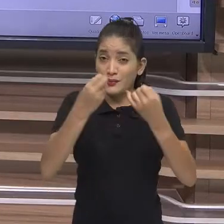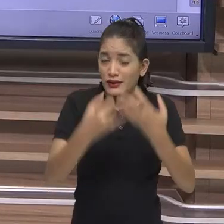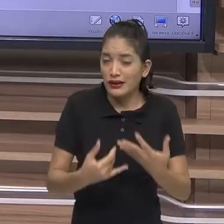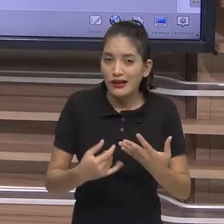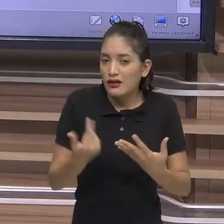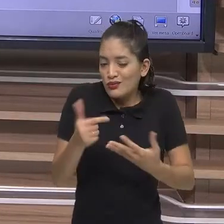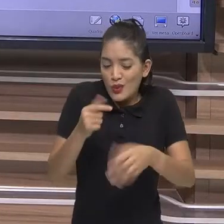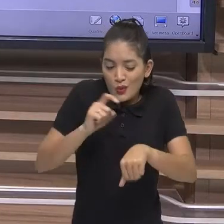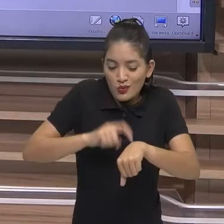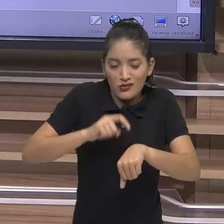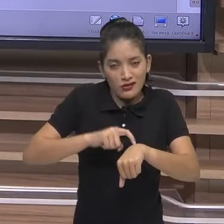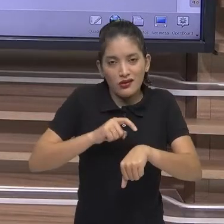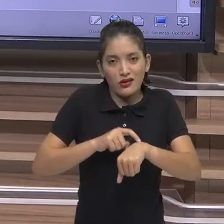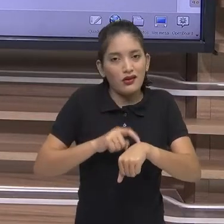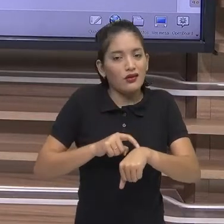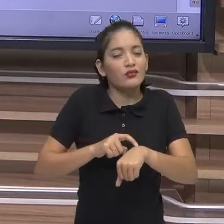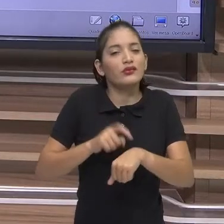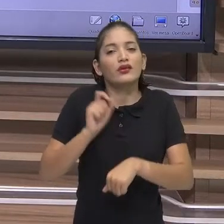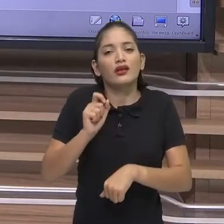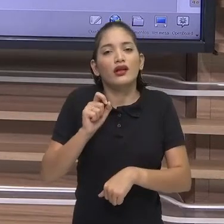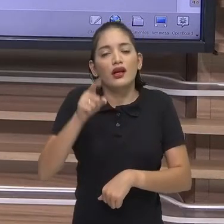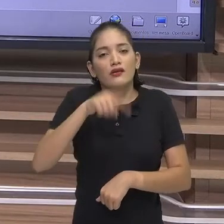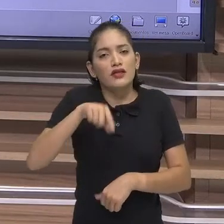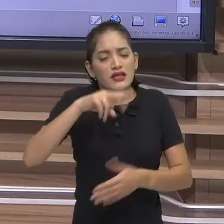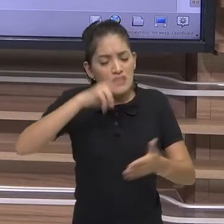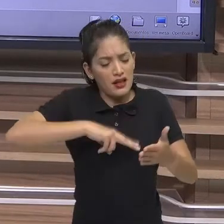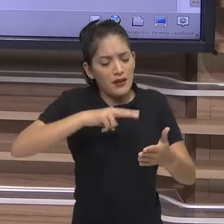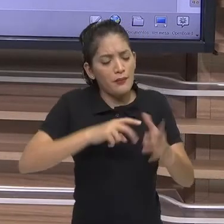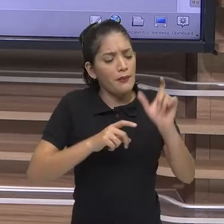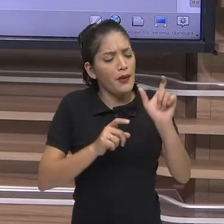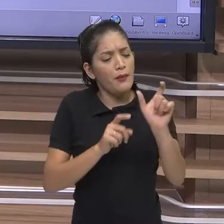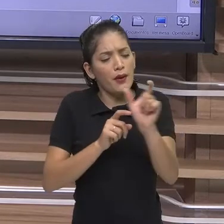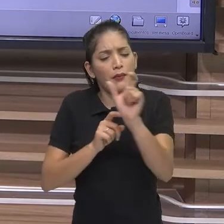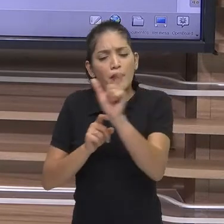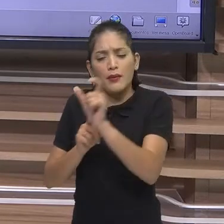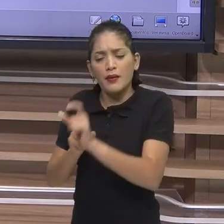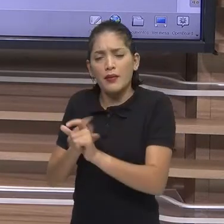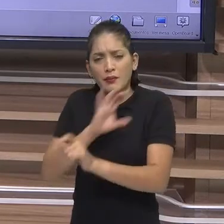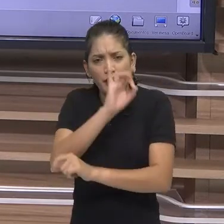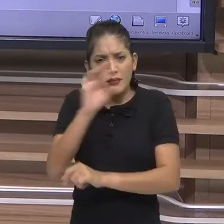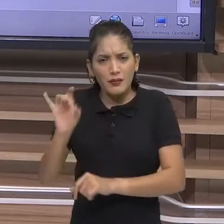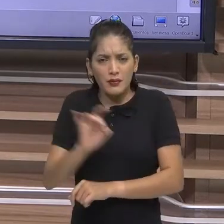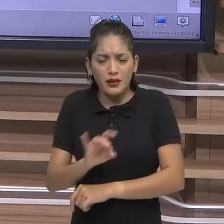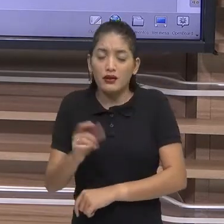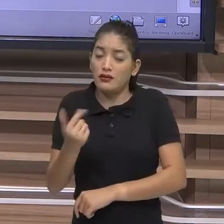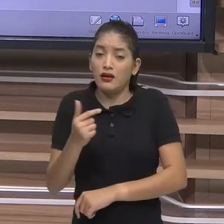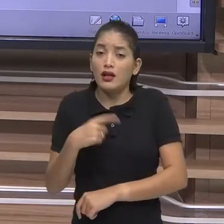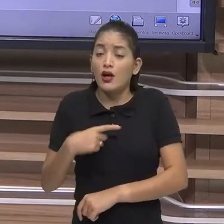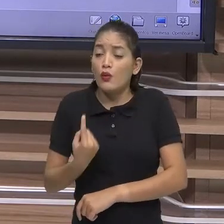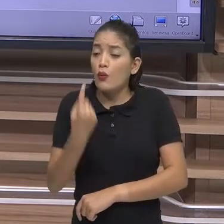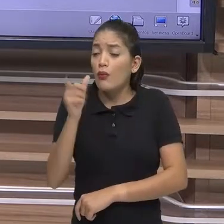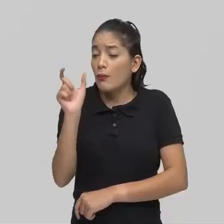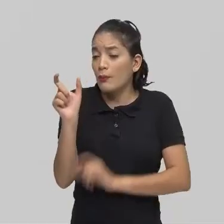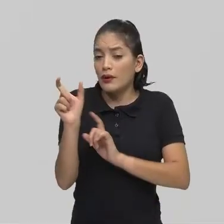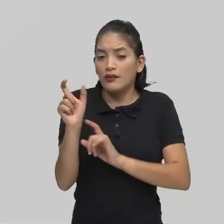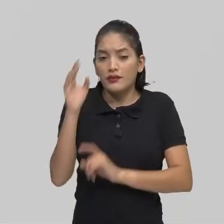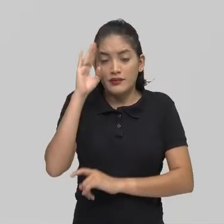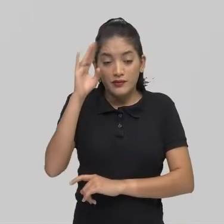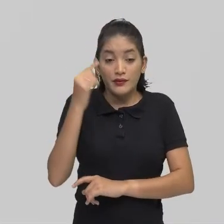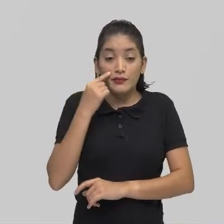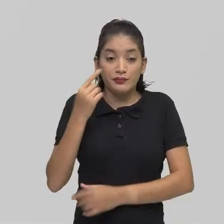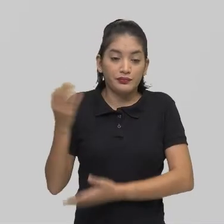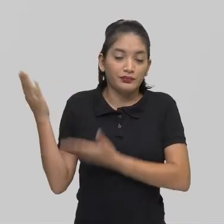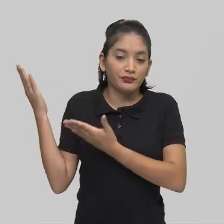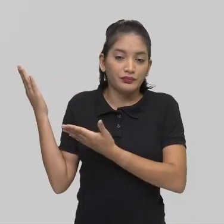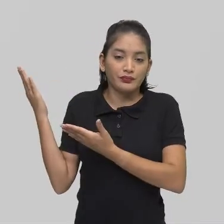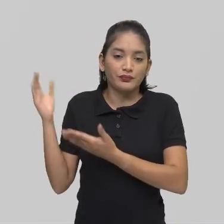dá tempo de você ler palavra por palavra, tá bom? E tem uma outra palavra aqui que ela foi destacada, vejam